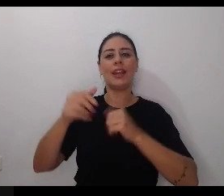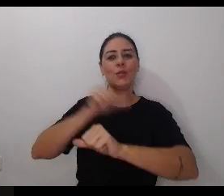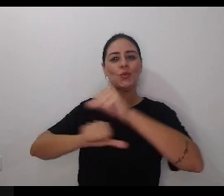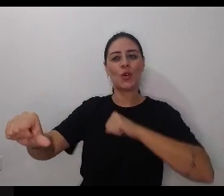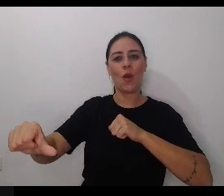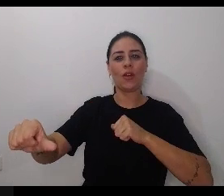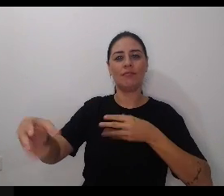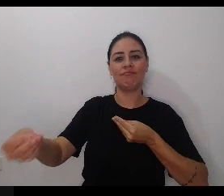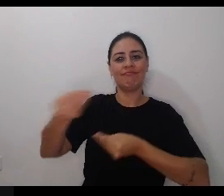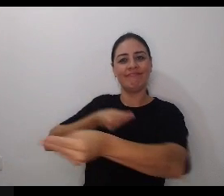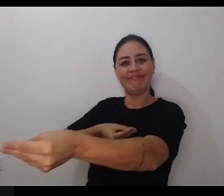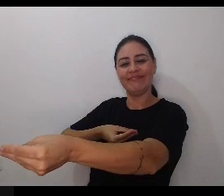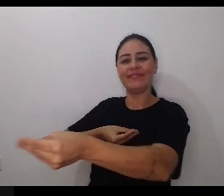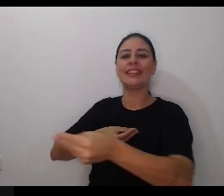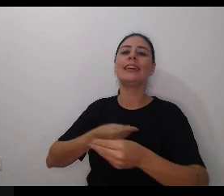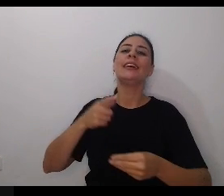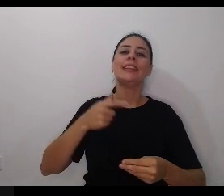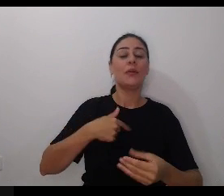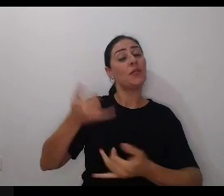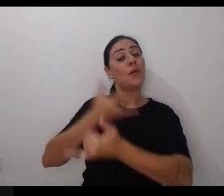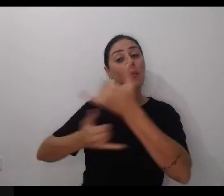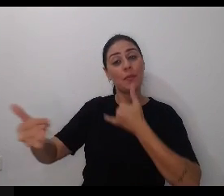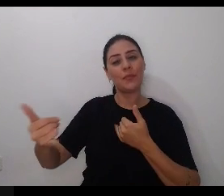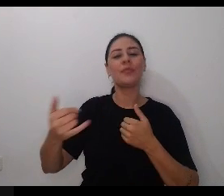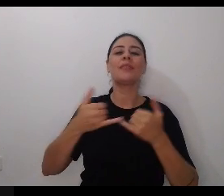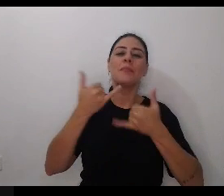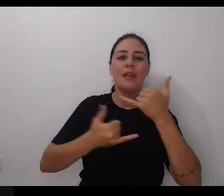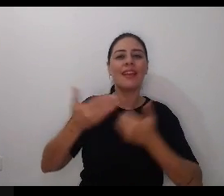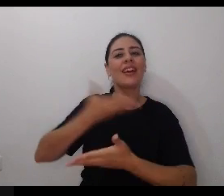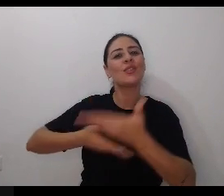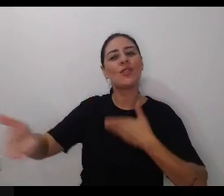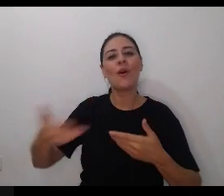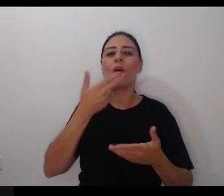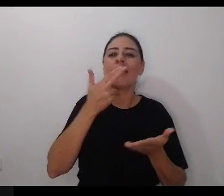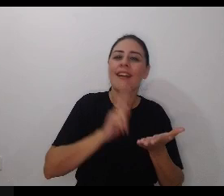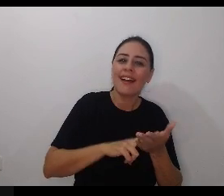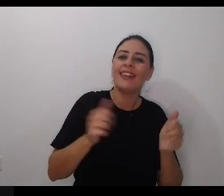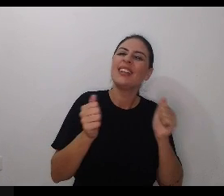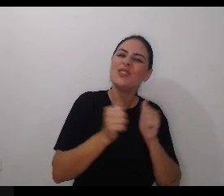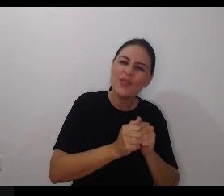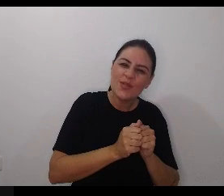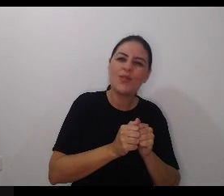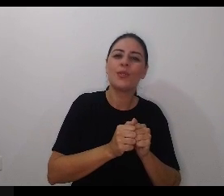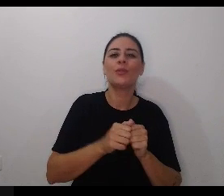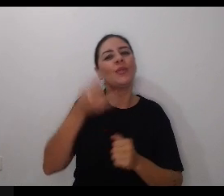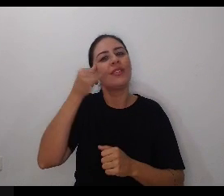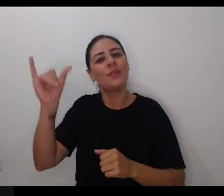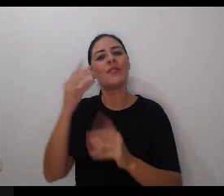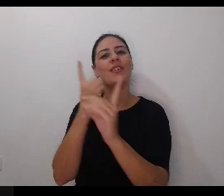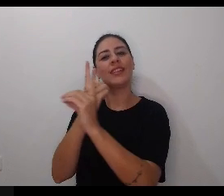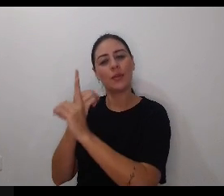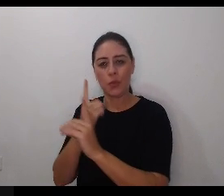Então, combinar com algum vizinho, algum amiguinho, eu vou emprestar esse brinquedo para você, vou mandar junto um desenho aqui, você